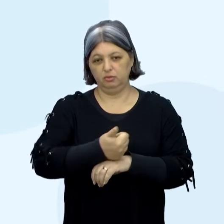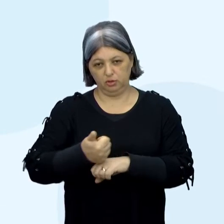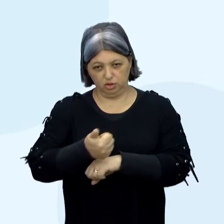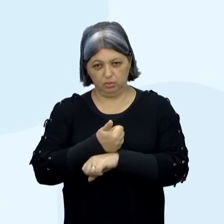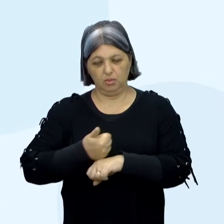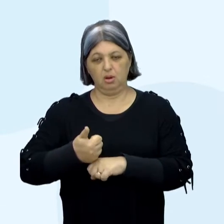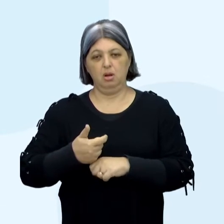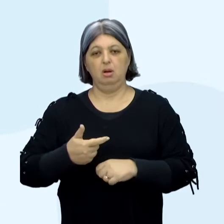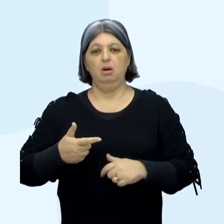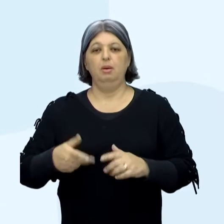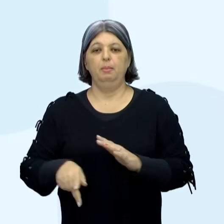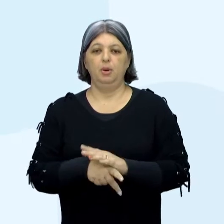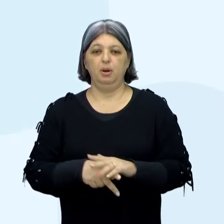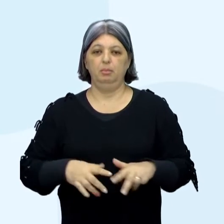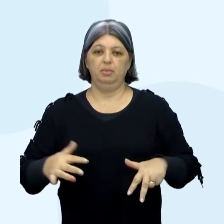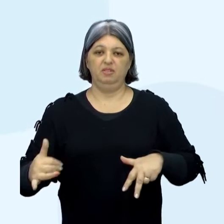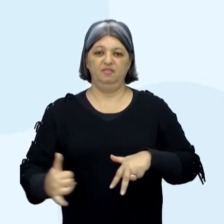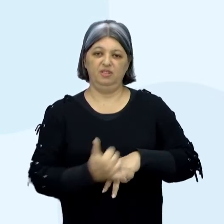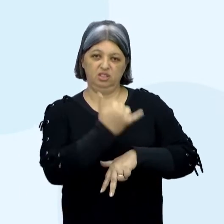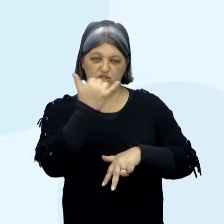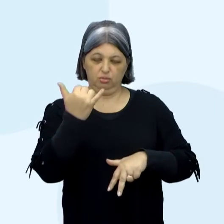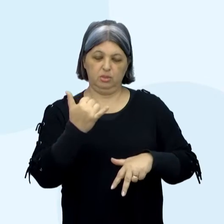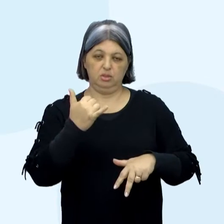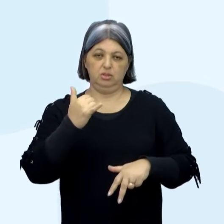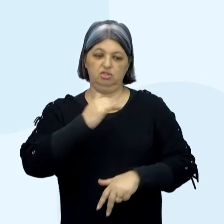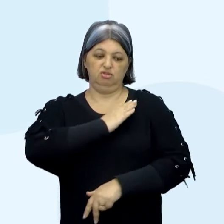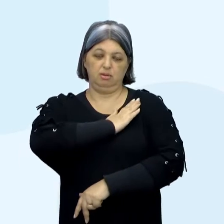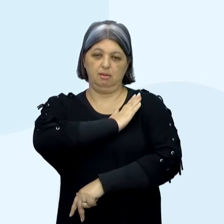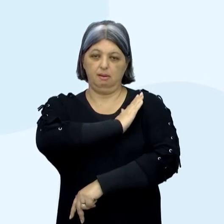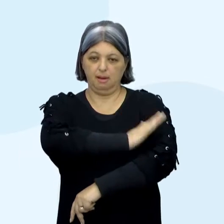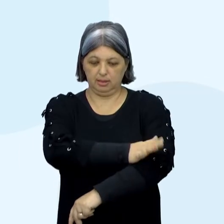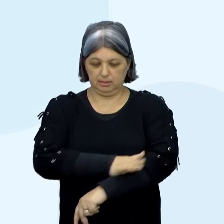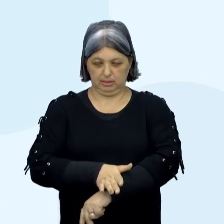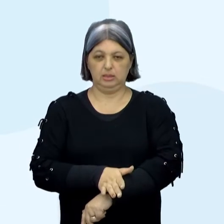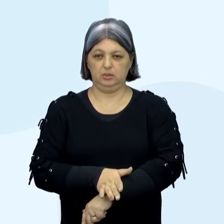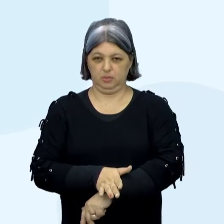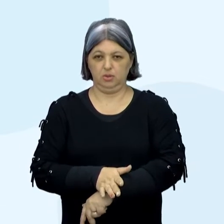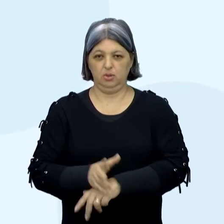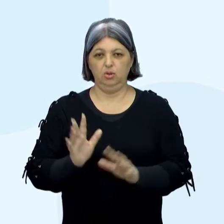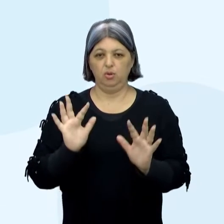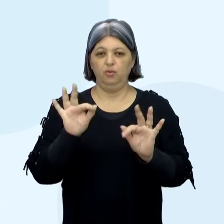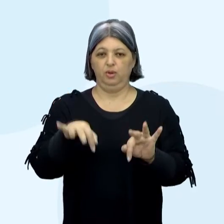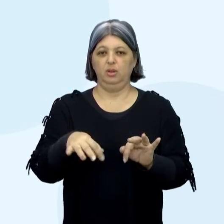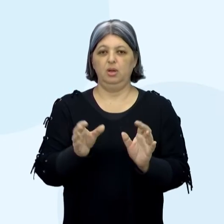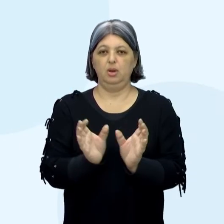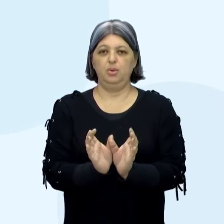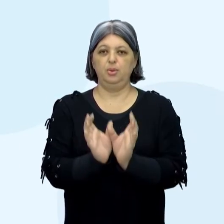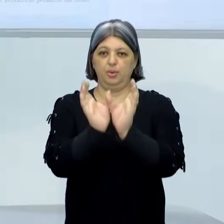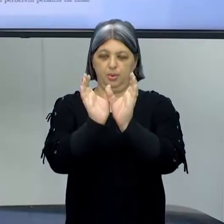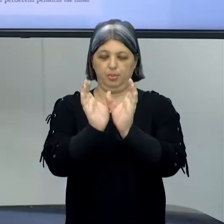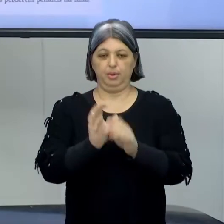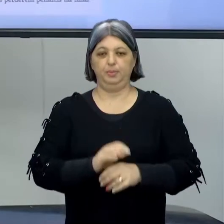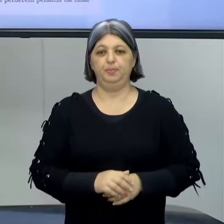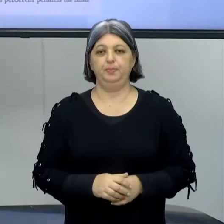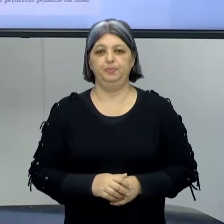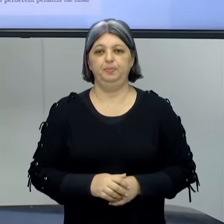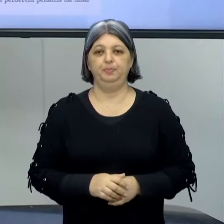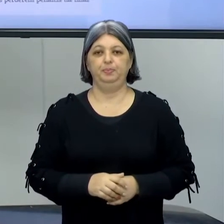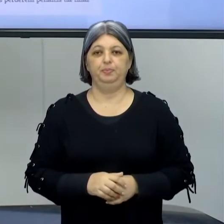racismo após perderem pênaltis na final da Eurocopa. Então a gente vê, pessoal, que a questão aí